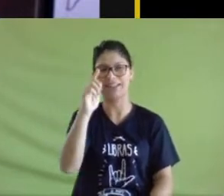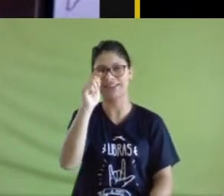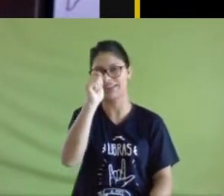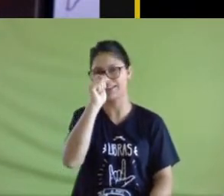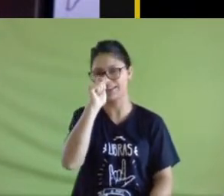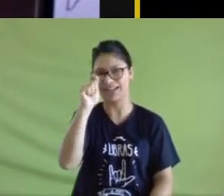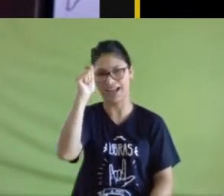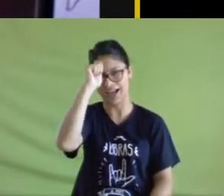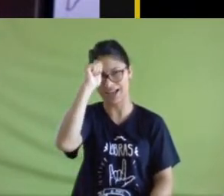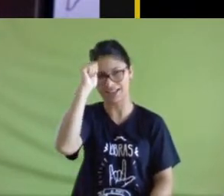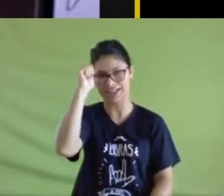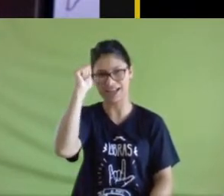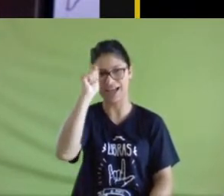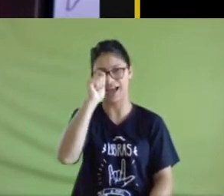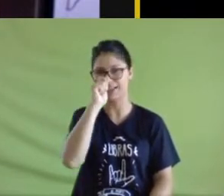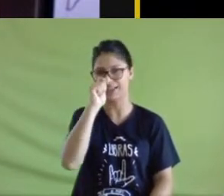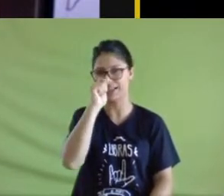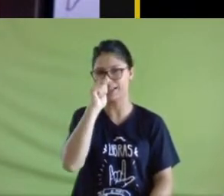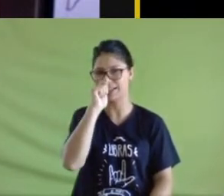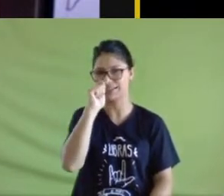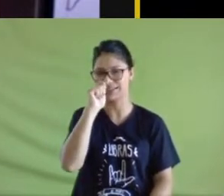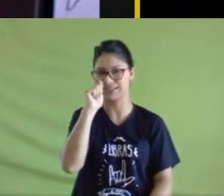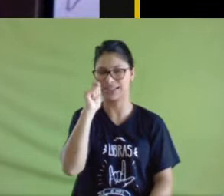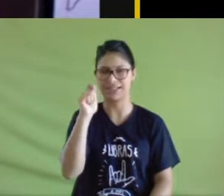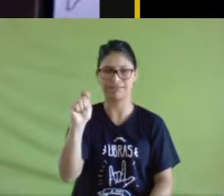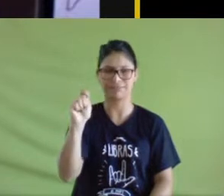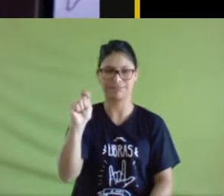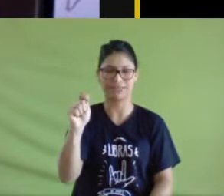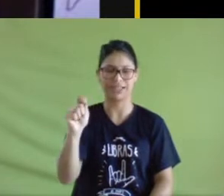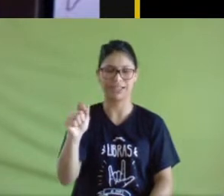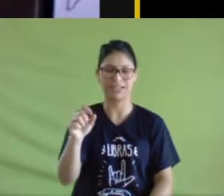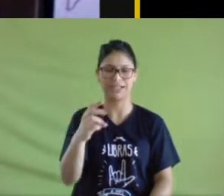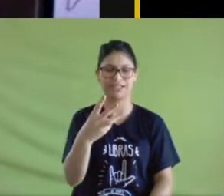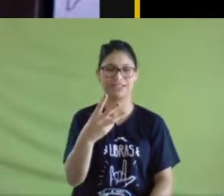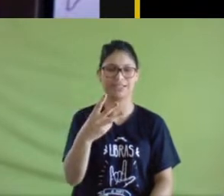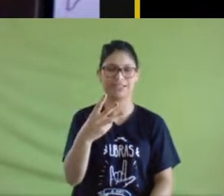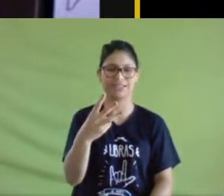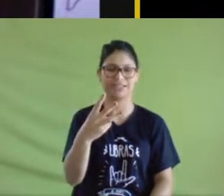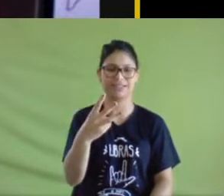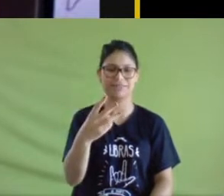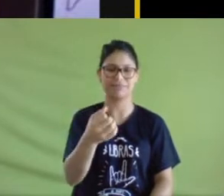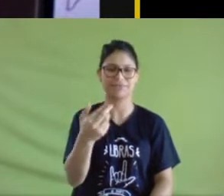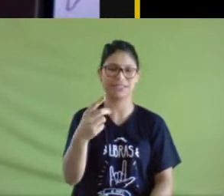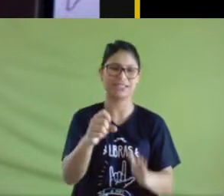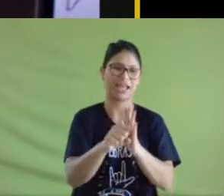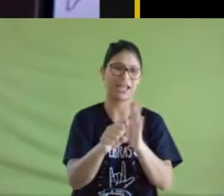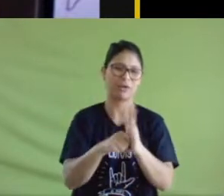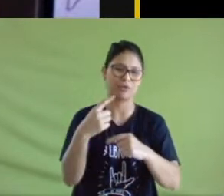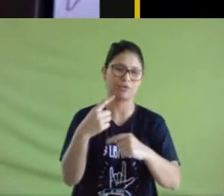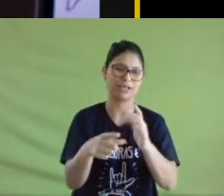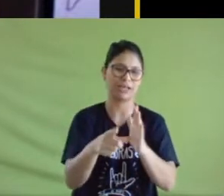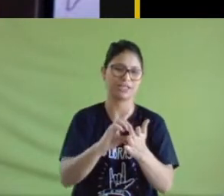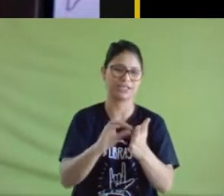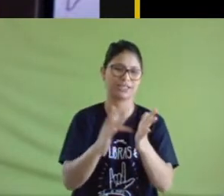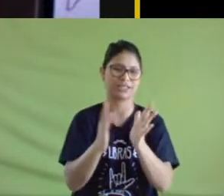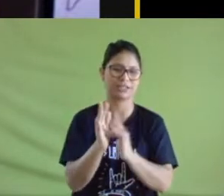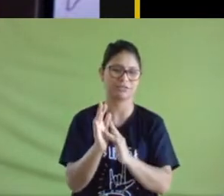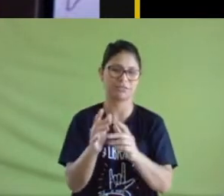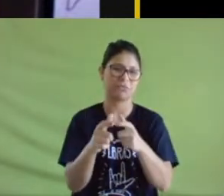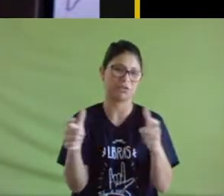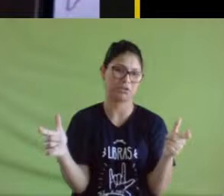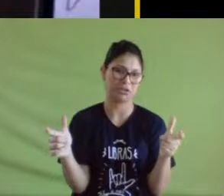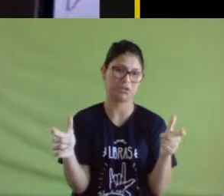IV, III antes de Cristo, a maioria dos sábios devia ser talvez uma meia dúzia de homens